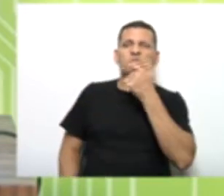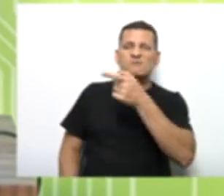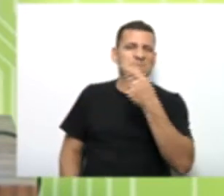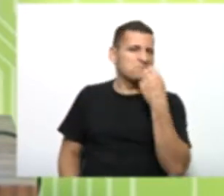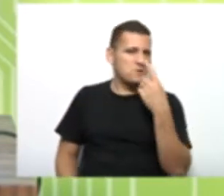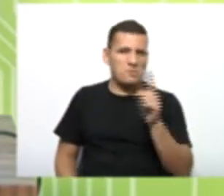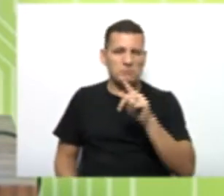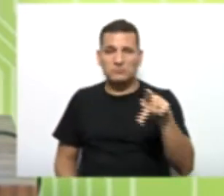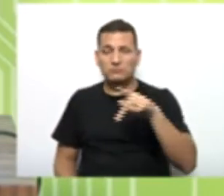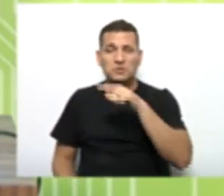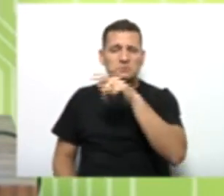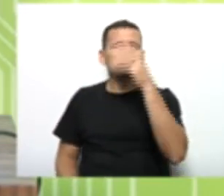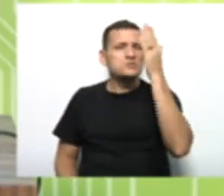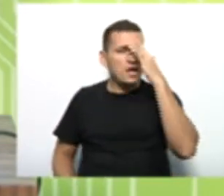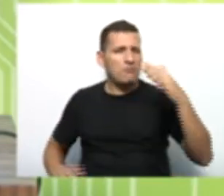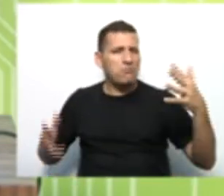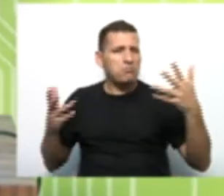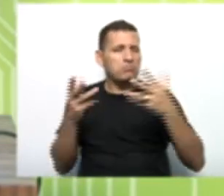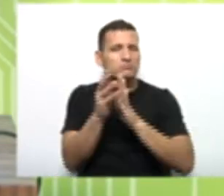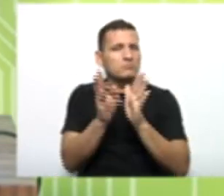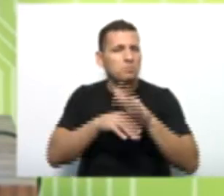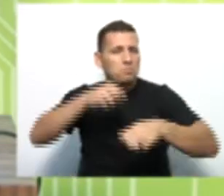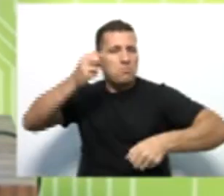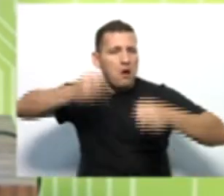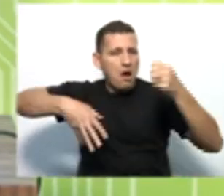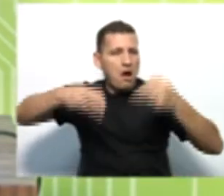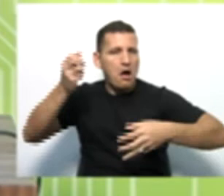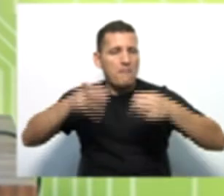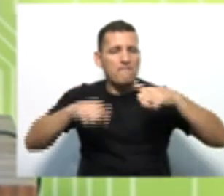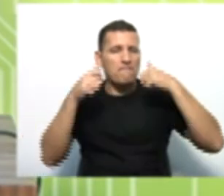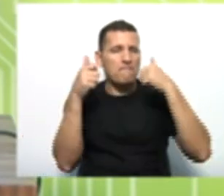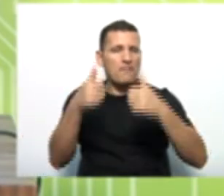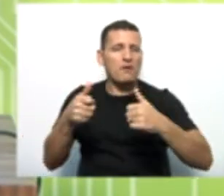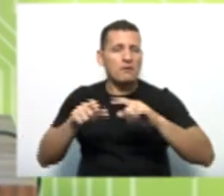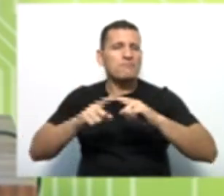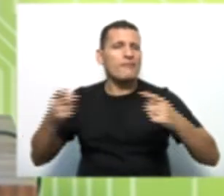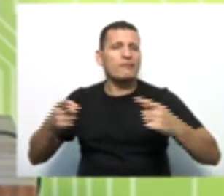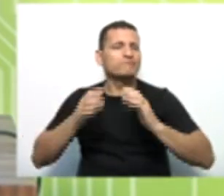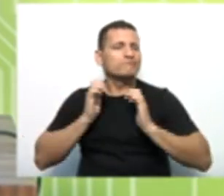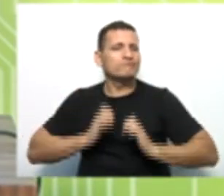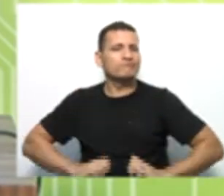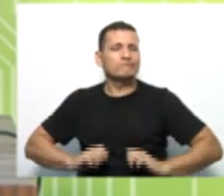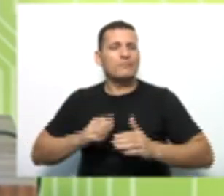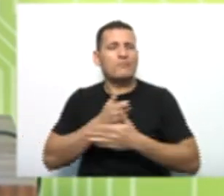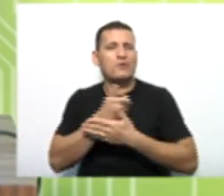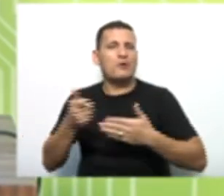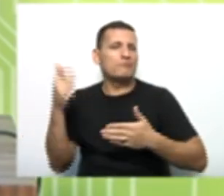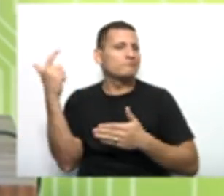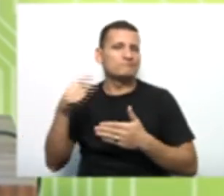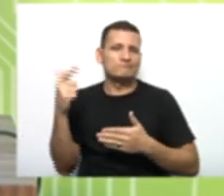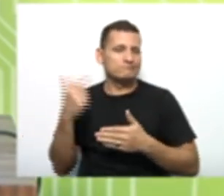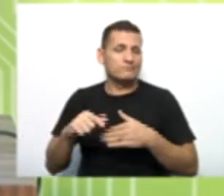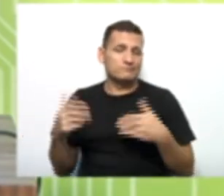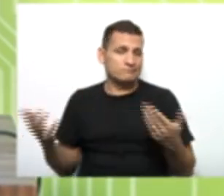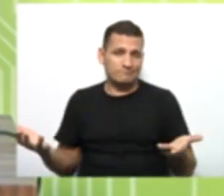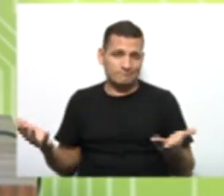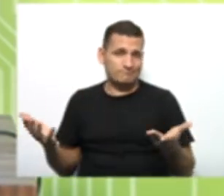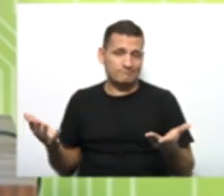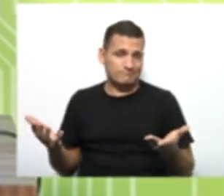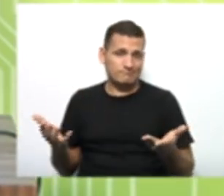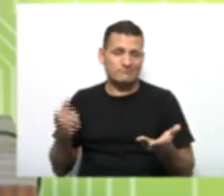pode dominar totalmente o conteúdo dele, pode ser um professor que domina completamente o assunto, mas se